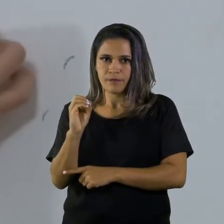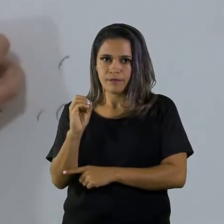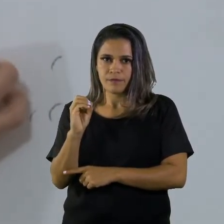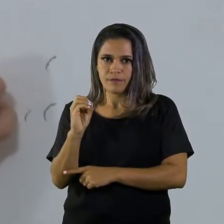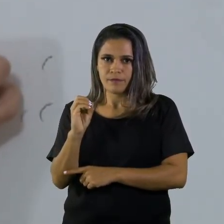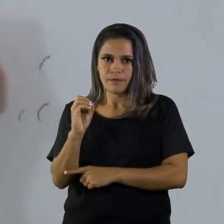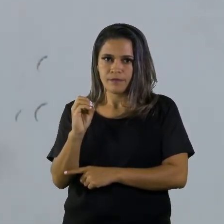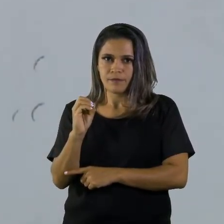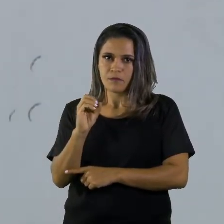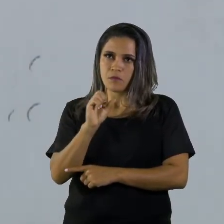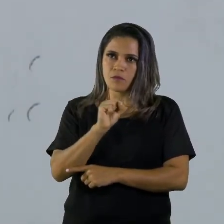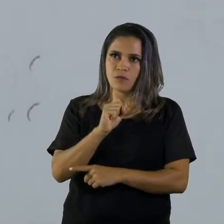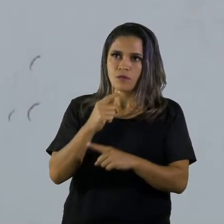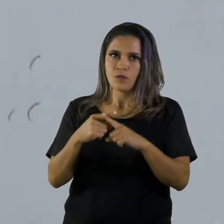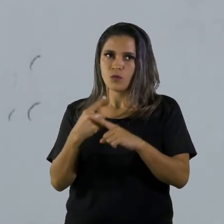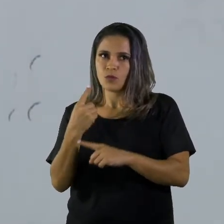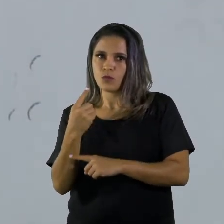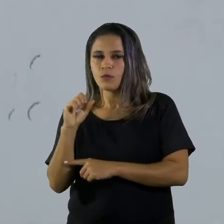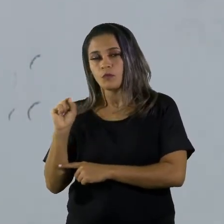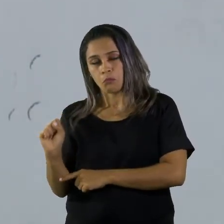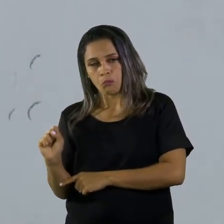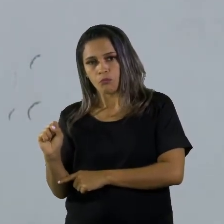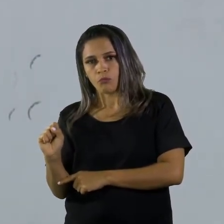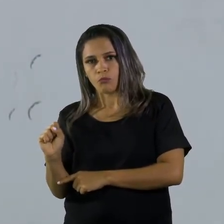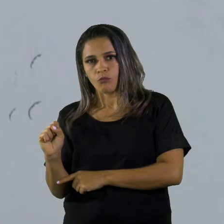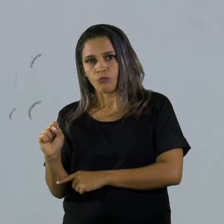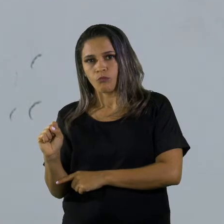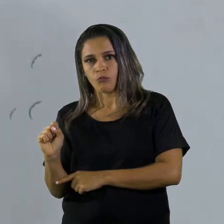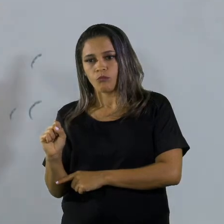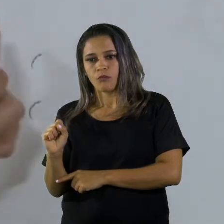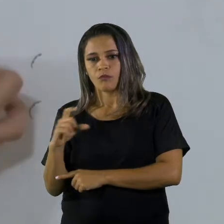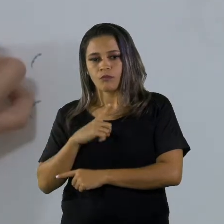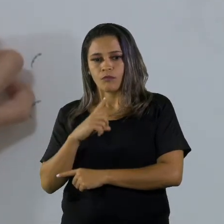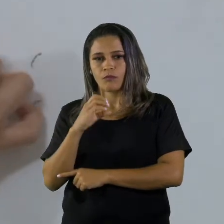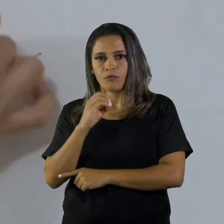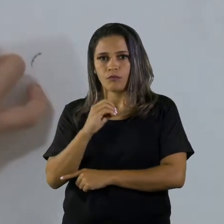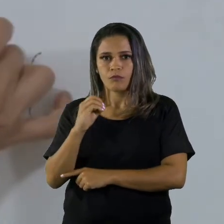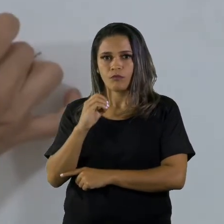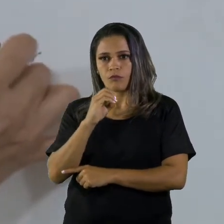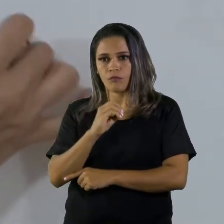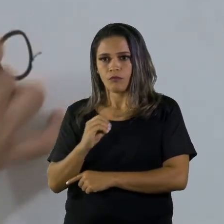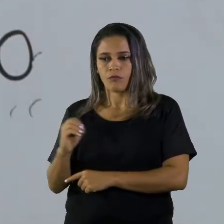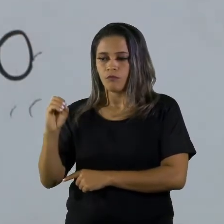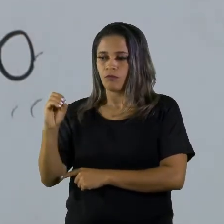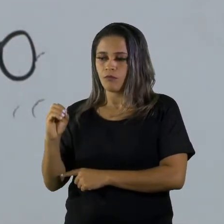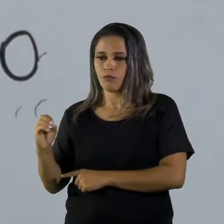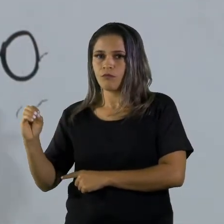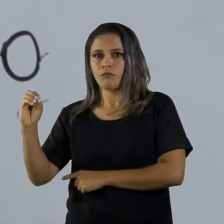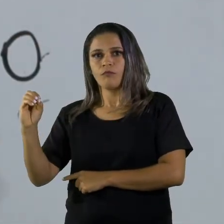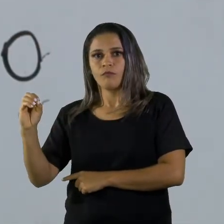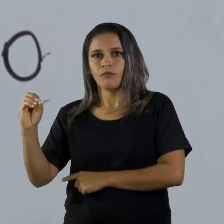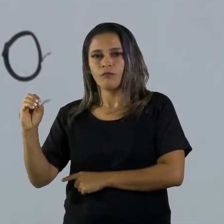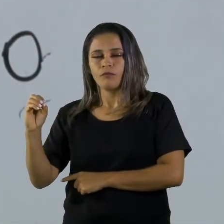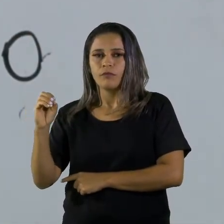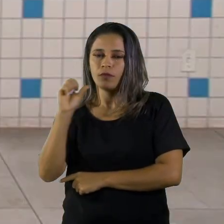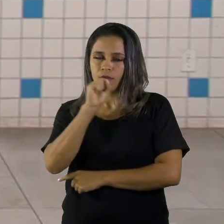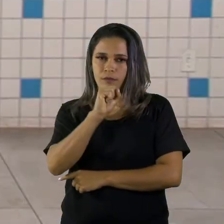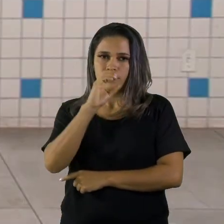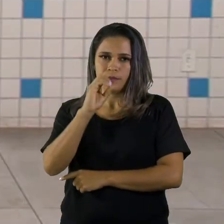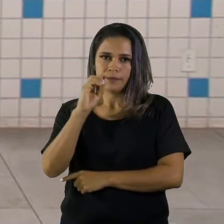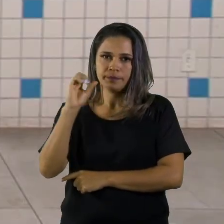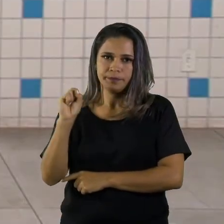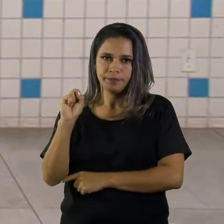1 é 8. Sobrando os 2 zeros, eu coloco na frente, né, pessoal?